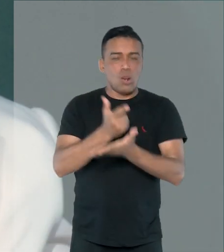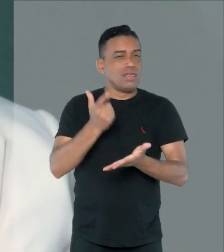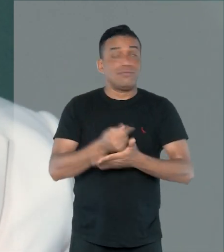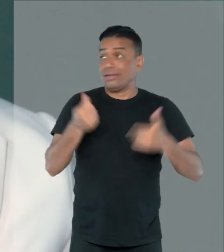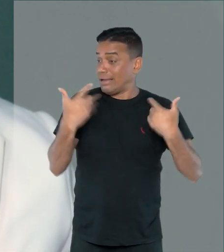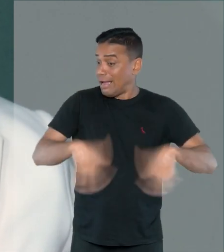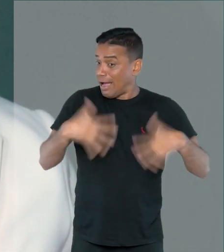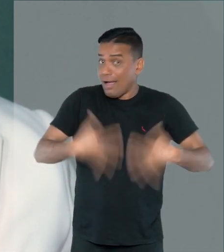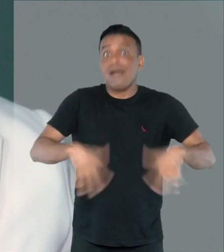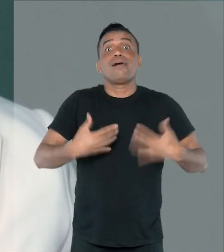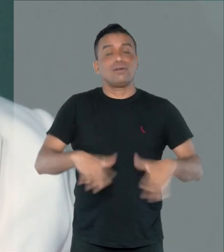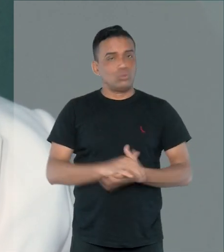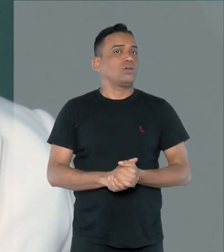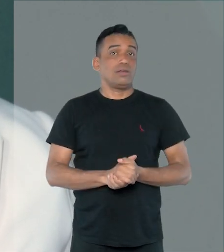pessoal